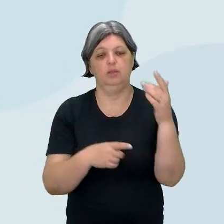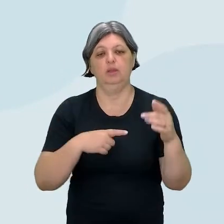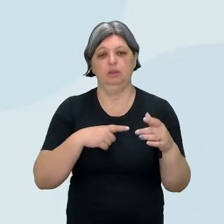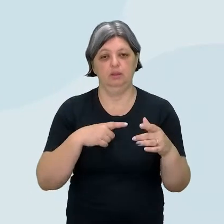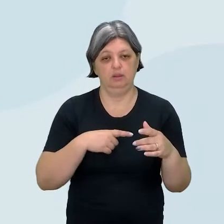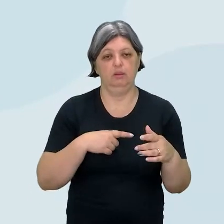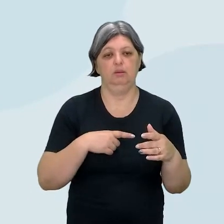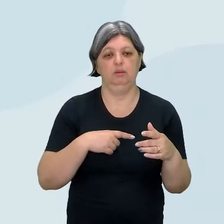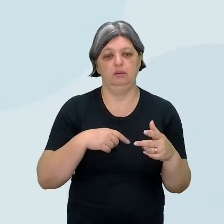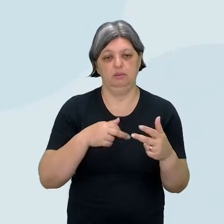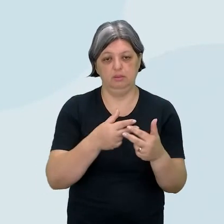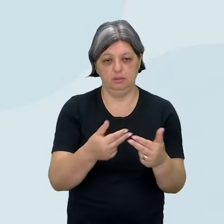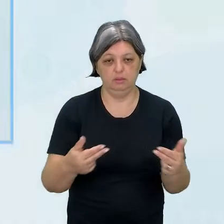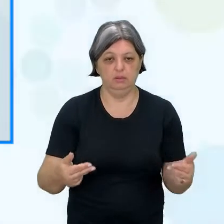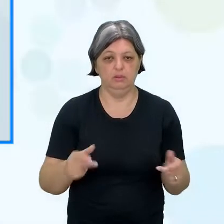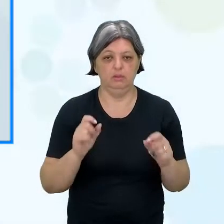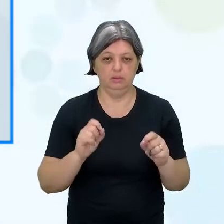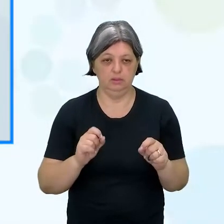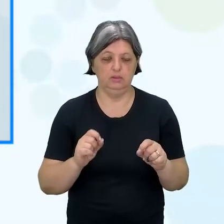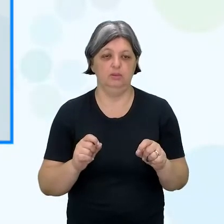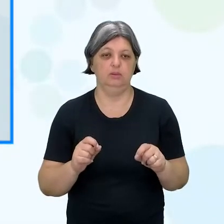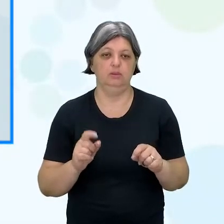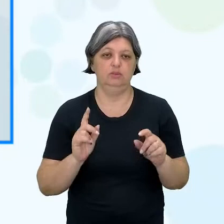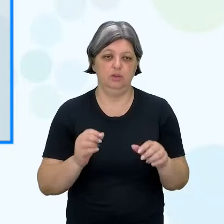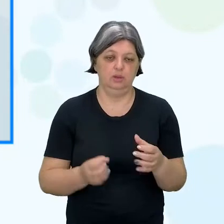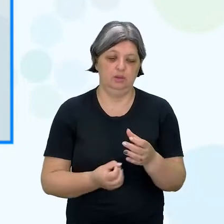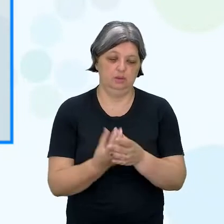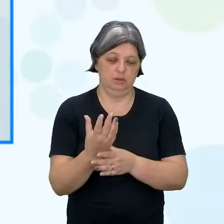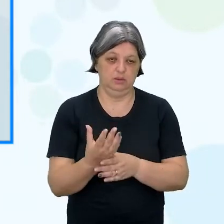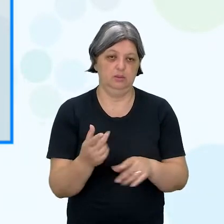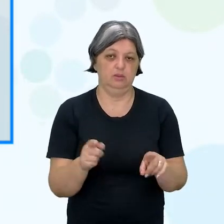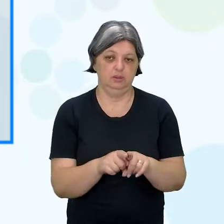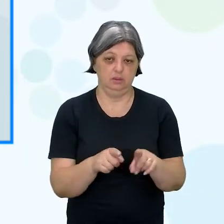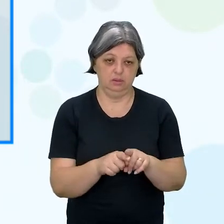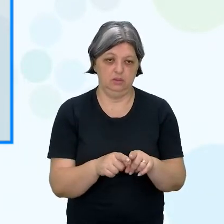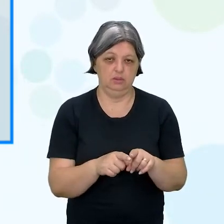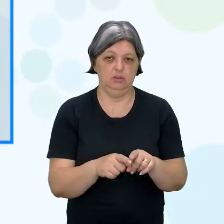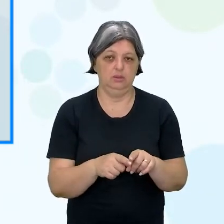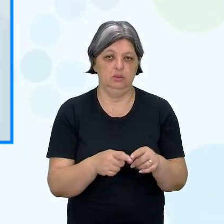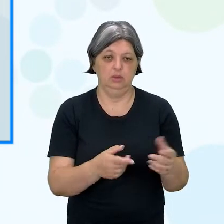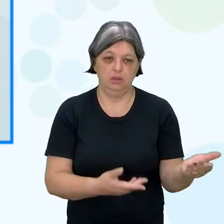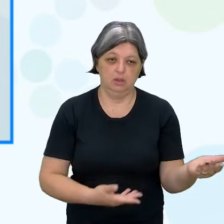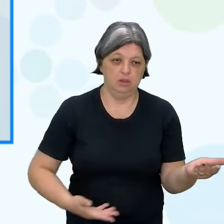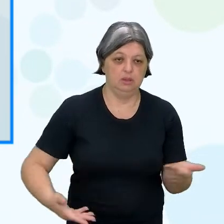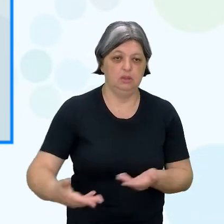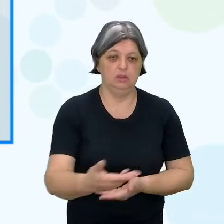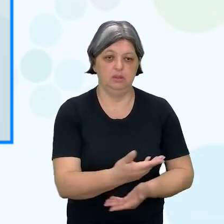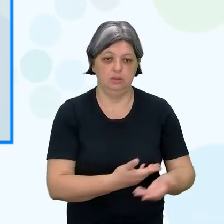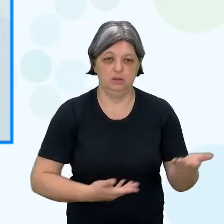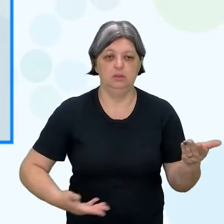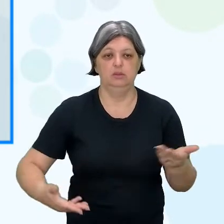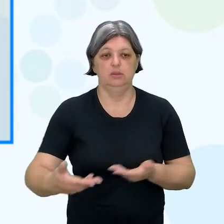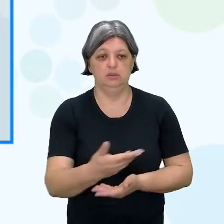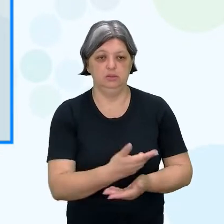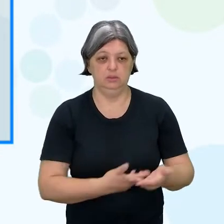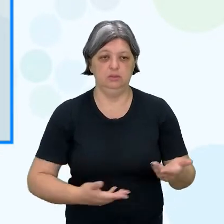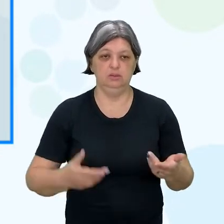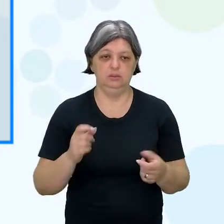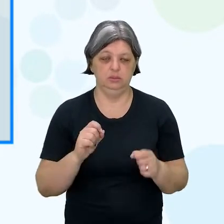teias alimentares sendo restabelecidas, a interação entre as espécies acontece, mas de forma